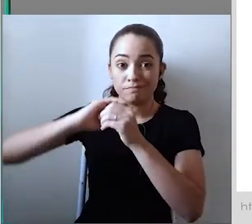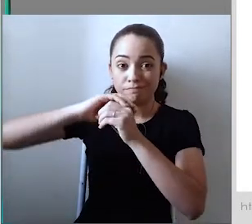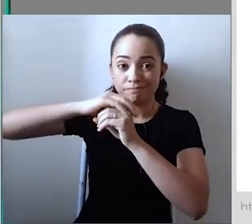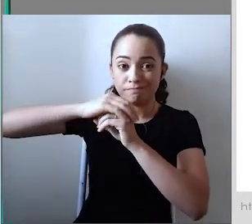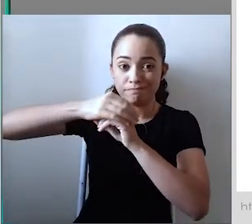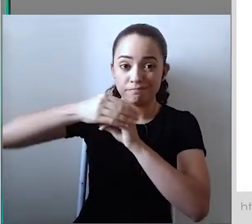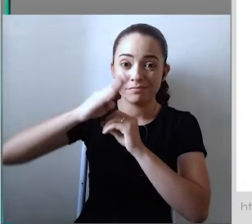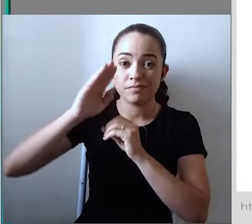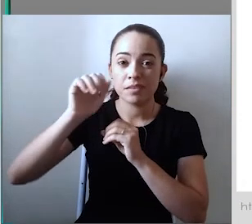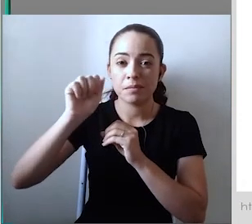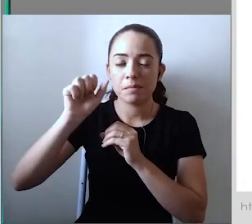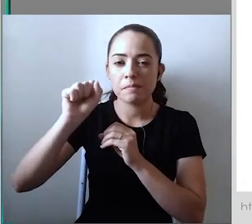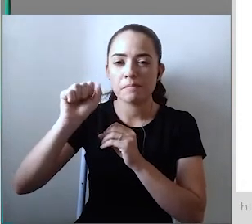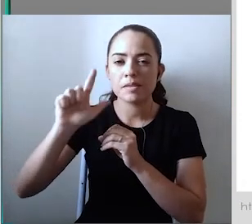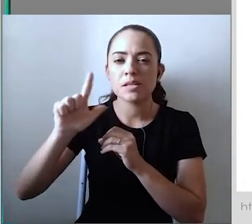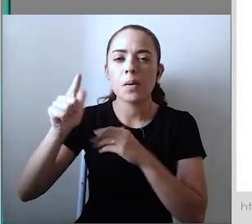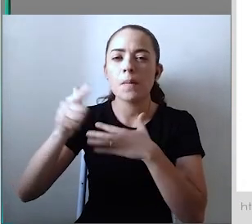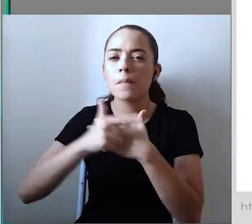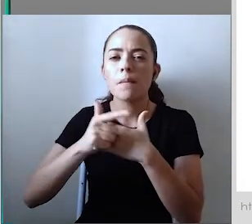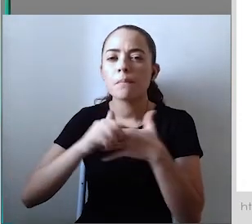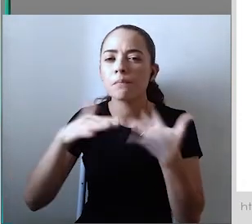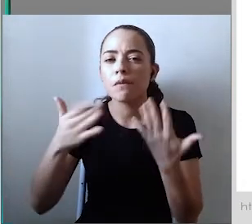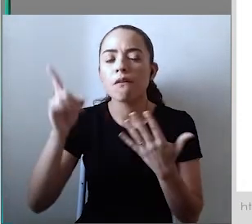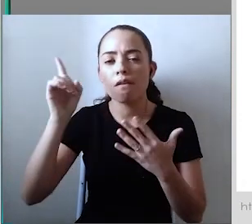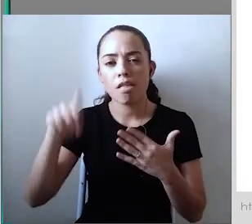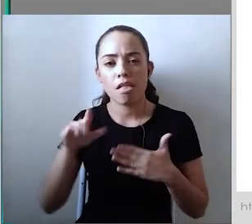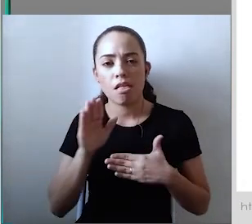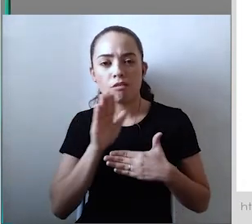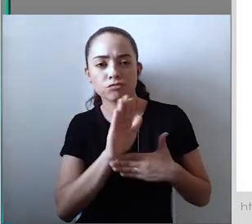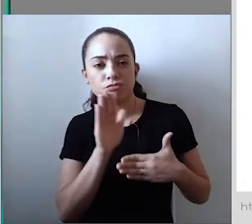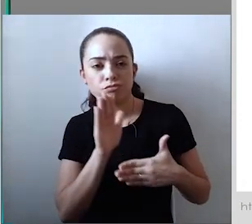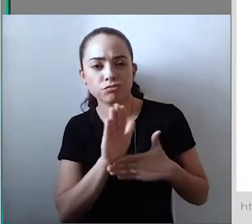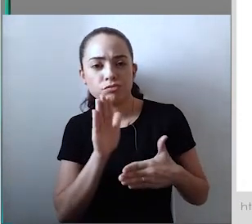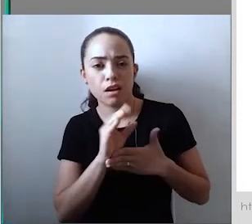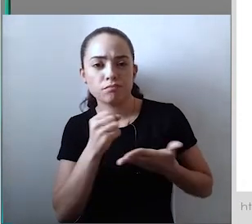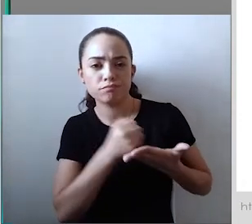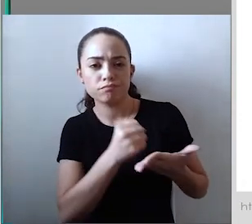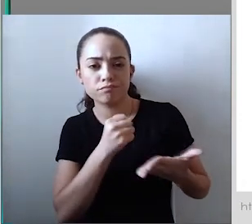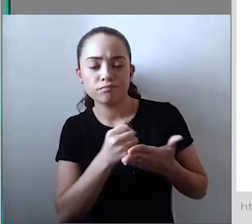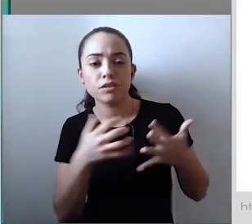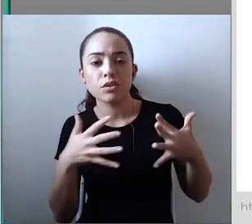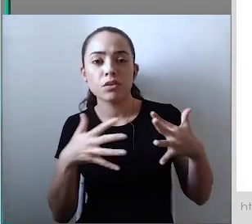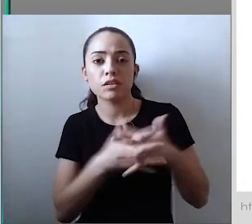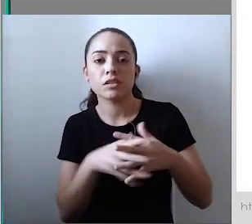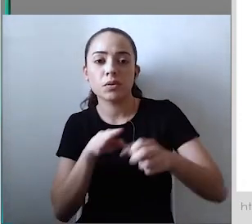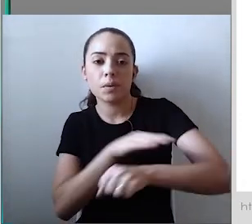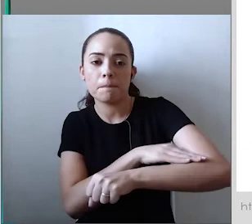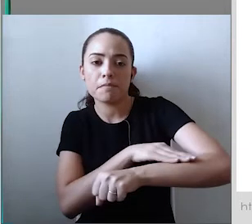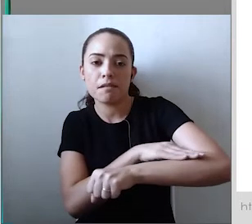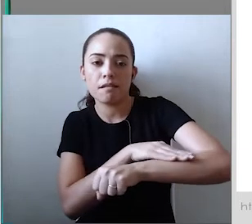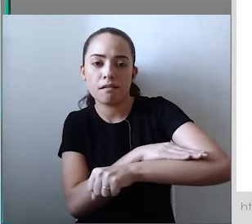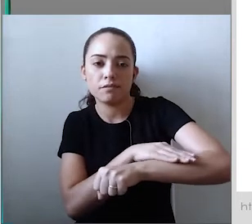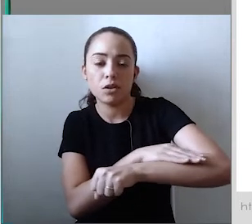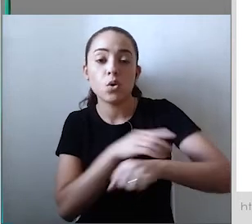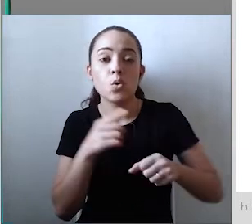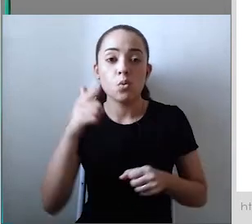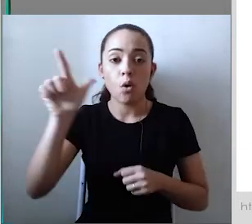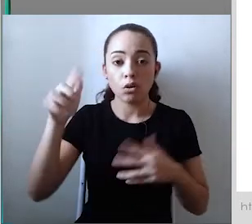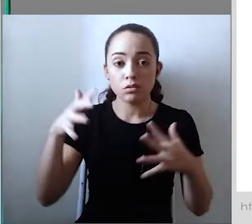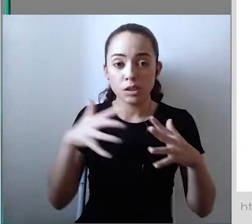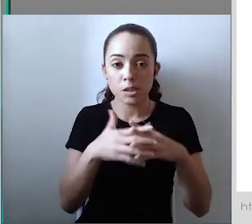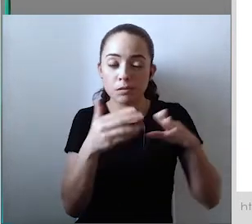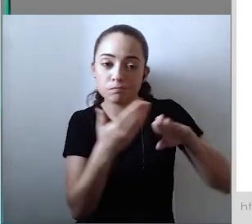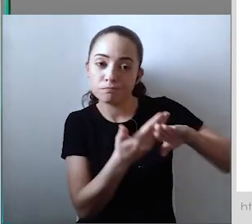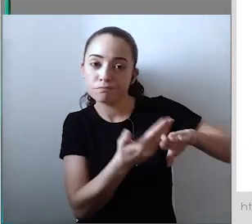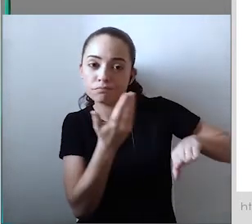A membrana basal tem a função de fornecer suporte ao tecido epitelial e separá-lo do tecido conjuntivo. Também